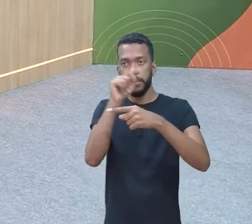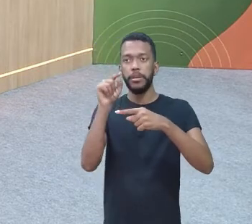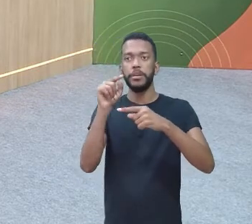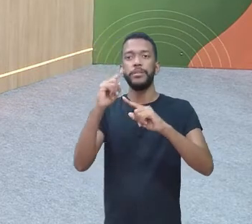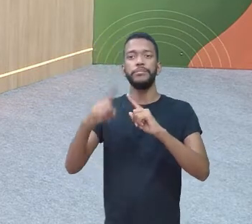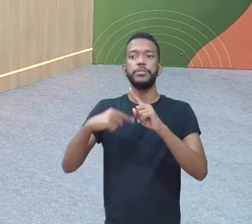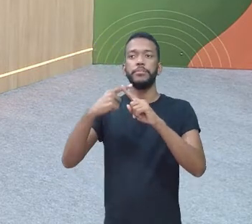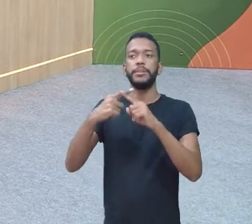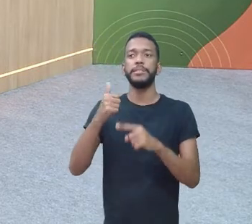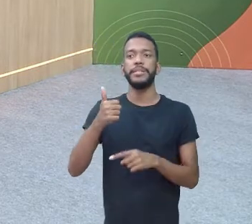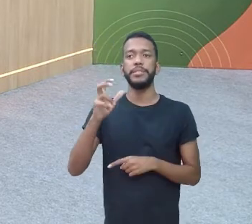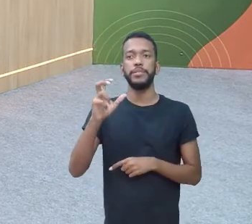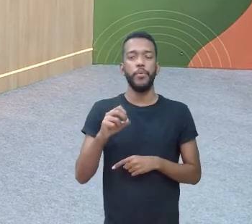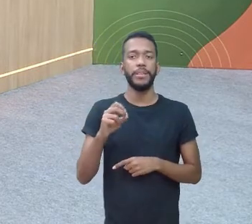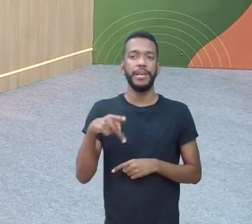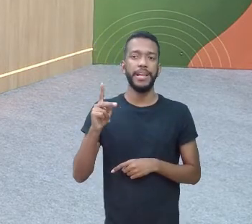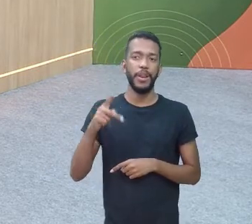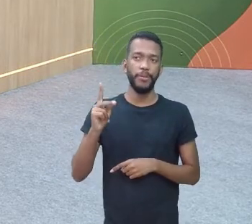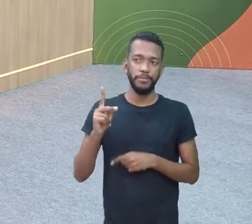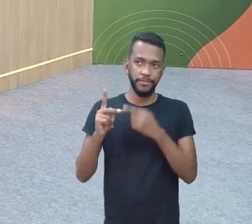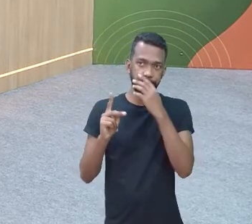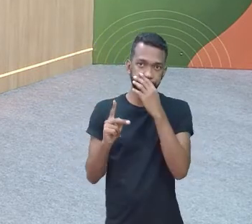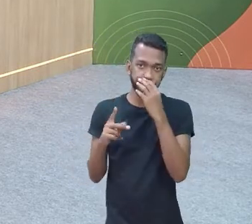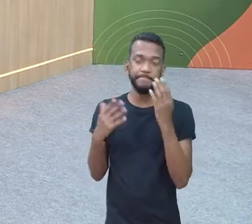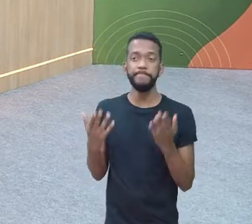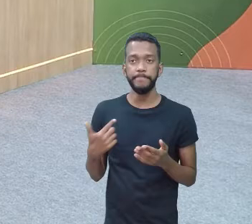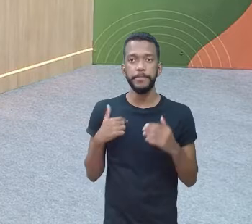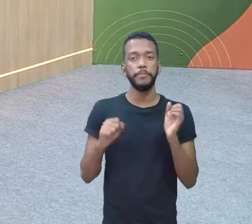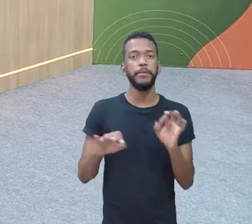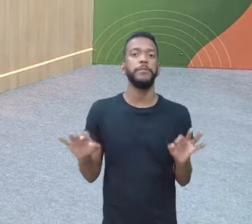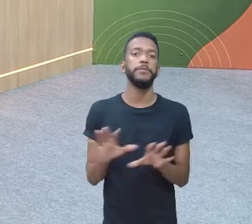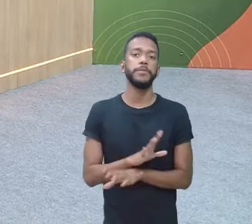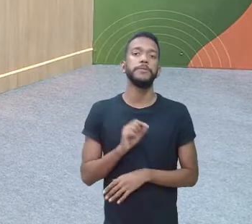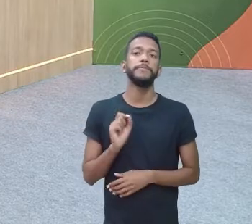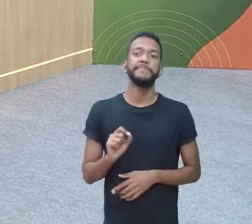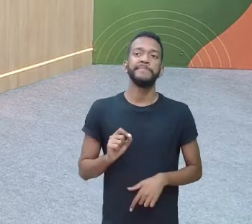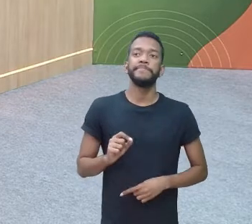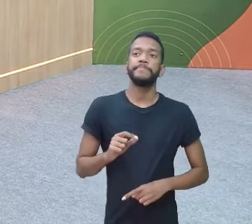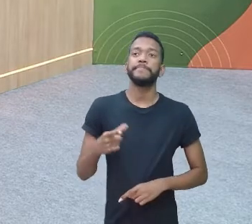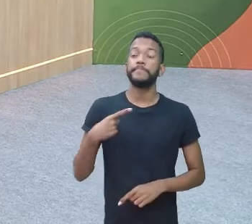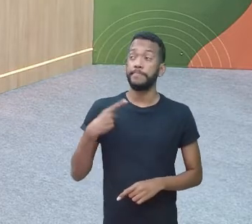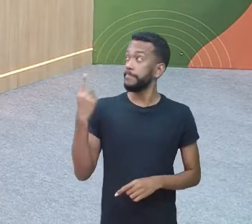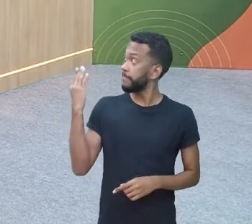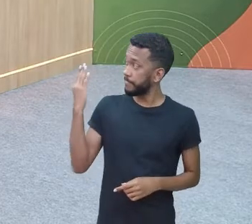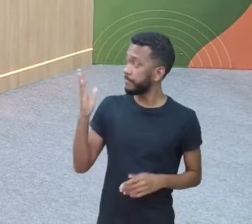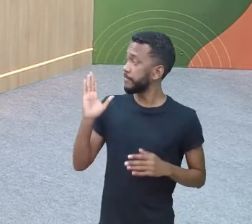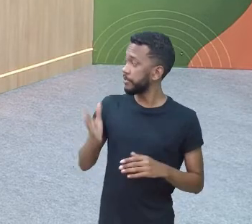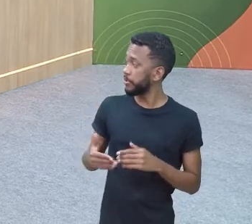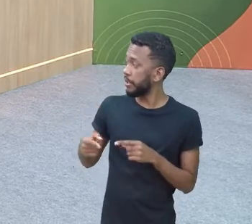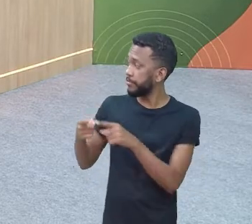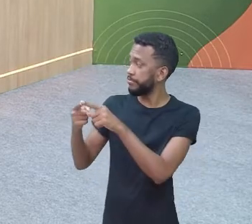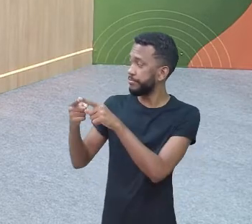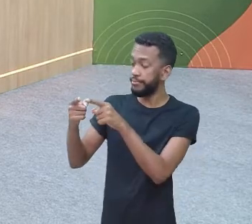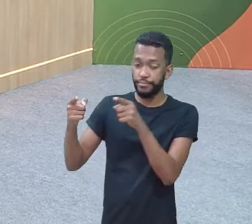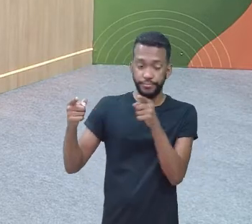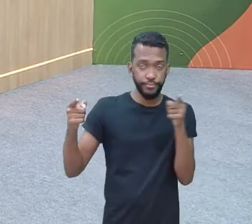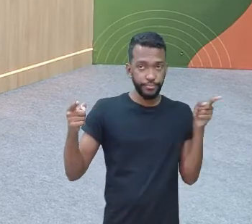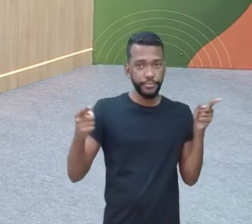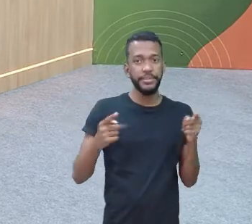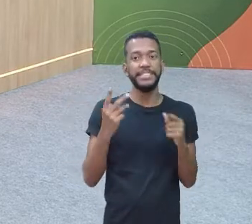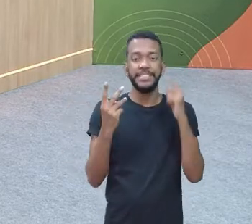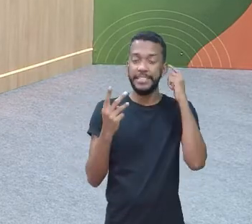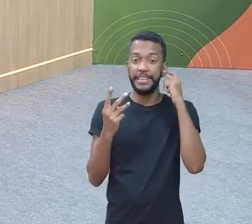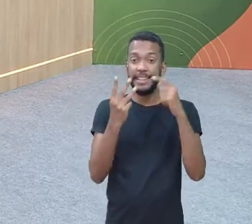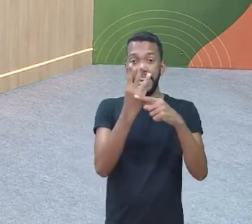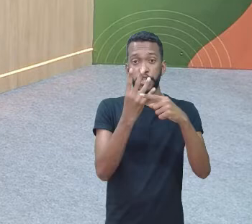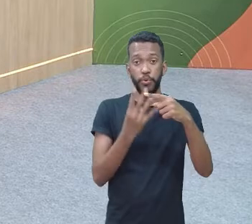dar 150 quilômetros. Então, eu posso concluir que essa parte que já foi percorrida, 3/4 desse